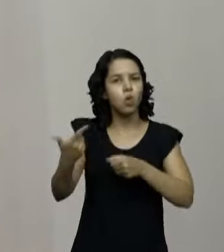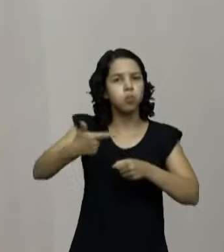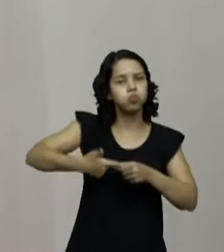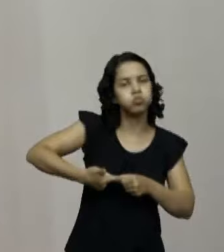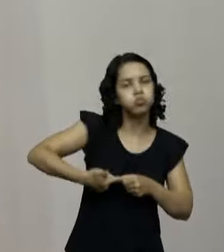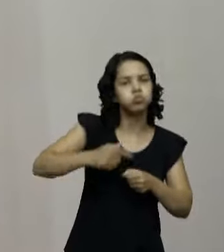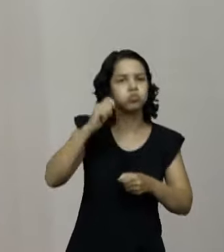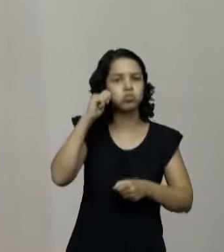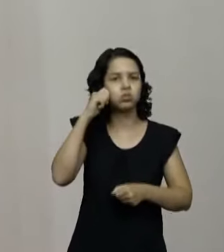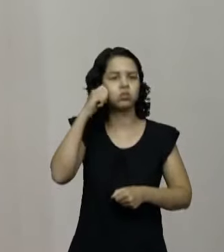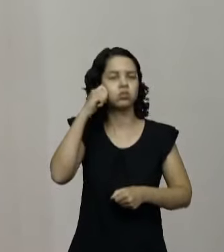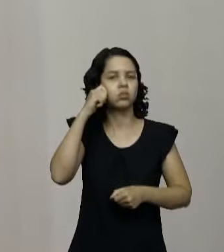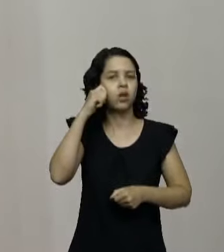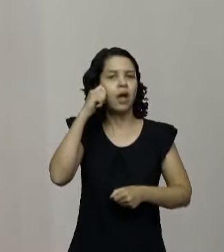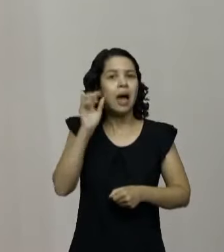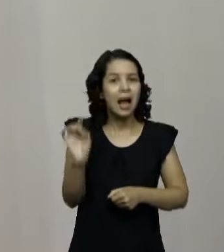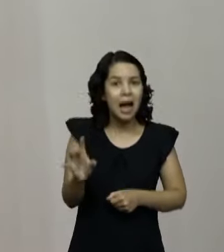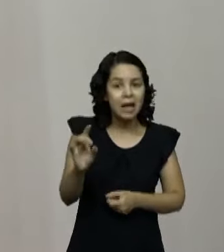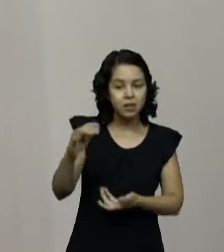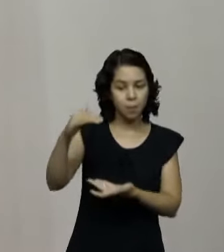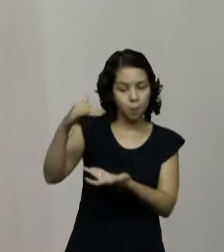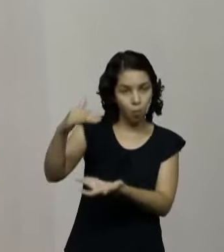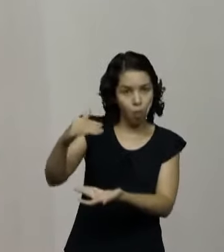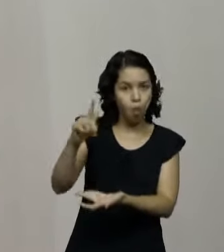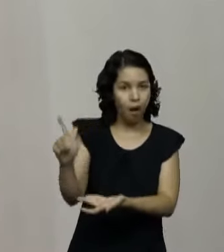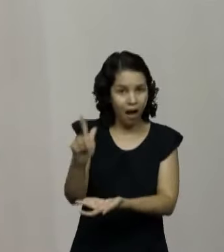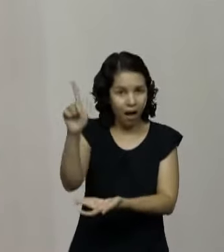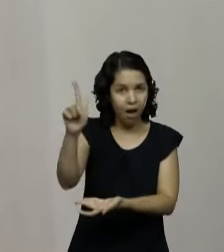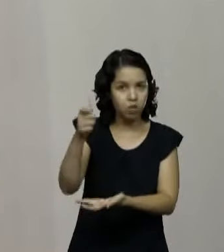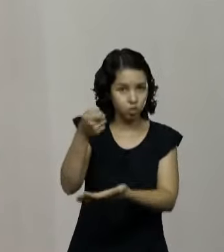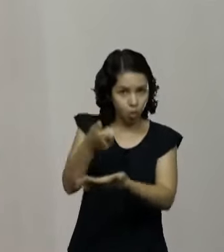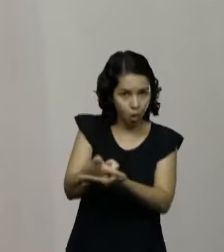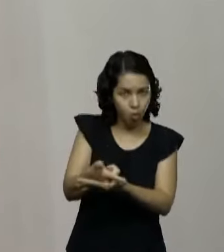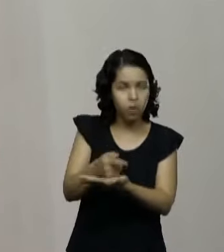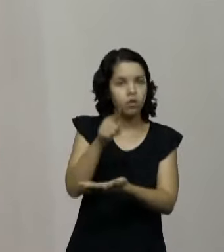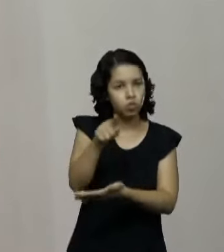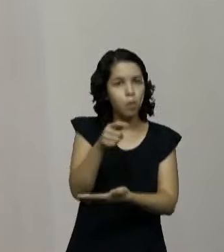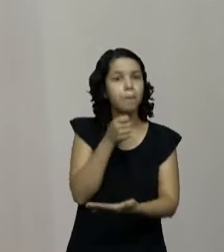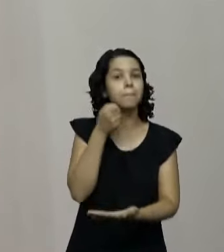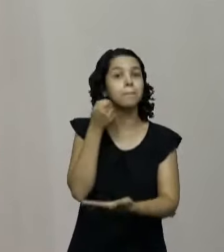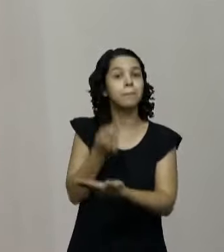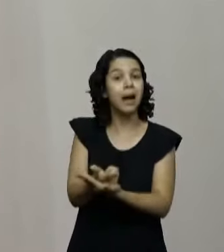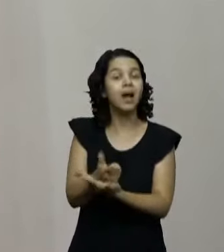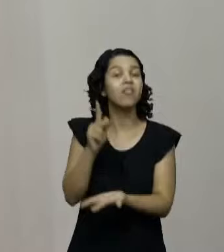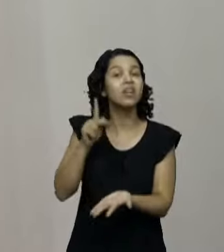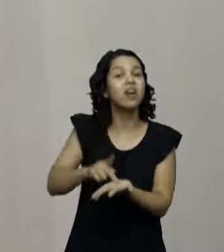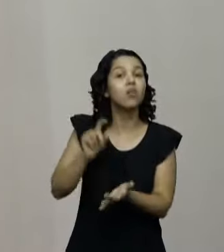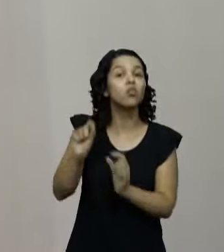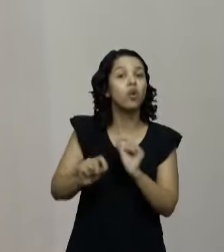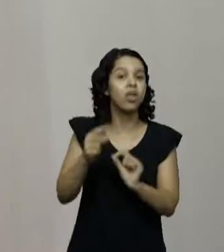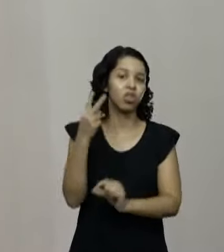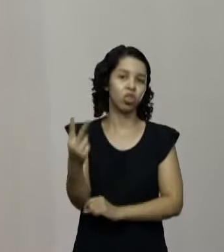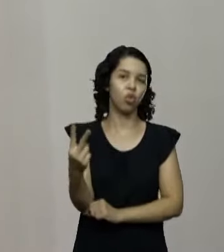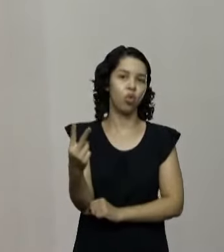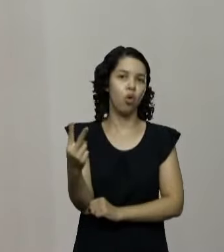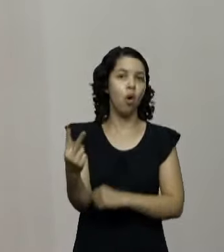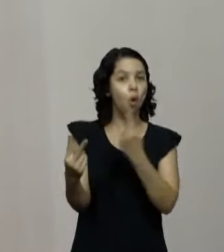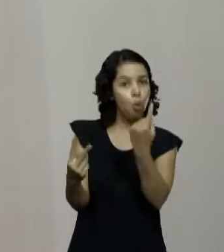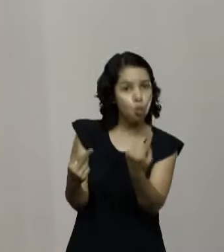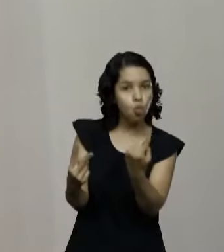que você compra, você paga 2. Um para você usar lá na tua casa e outros para fazer